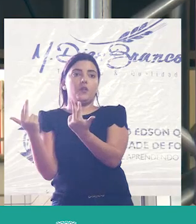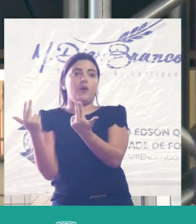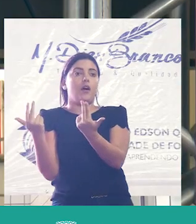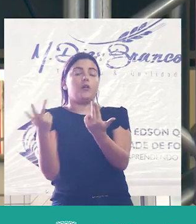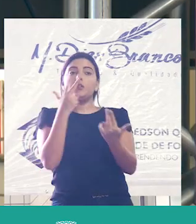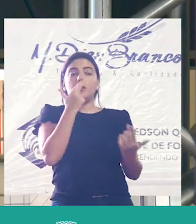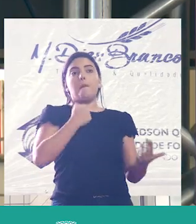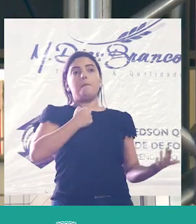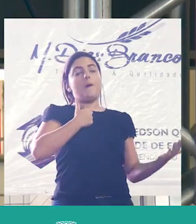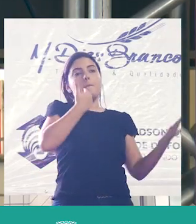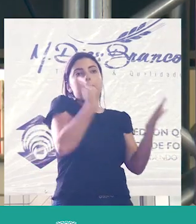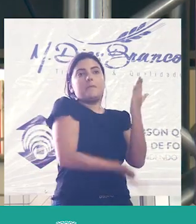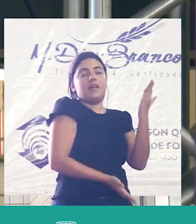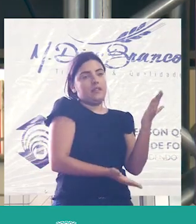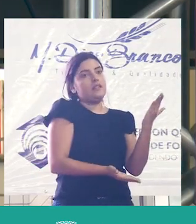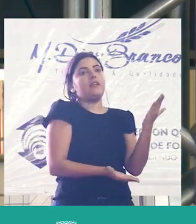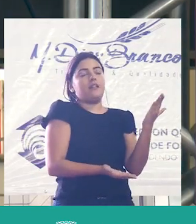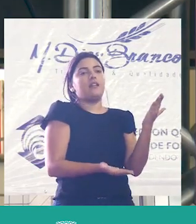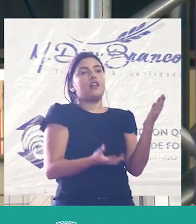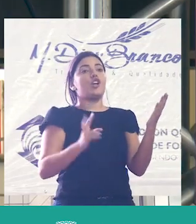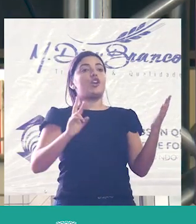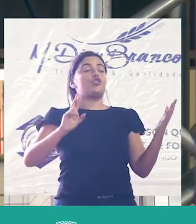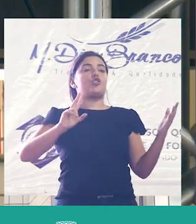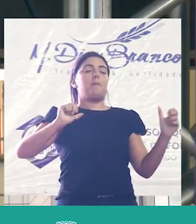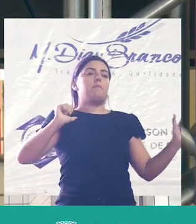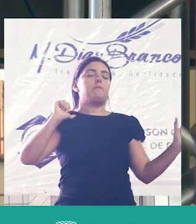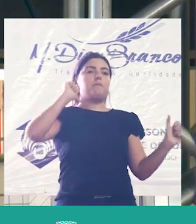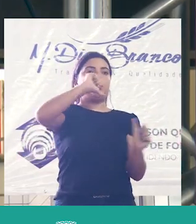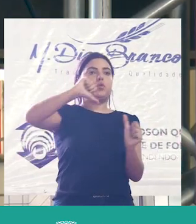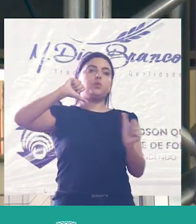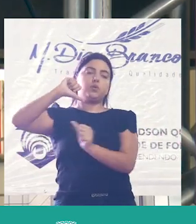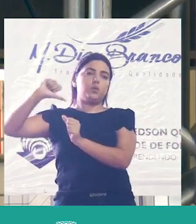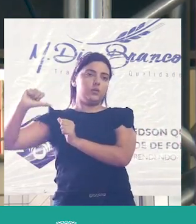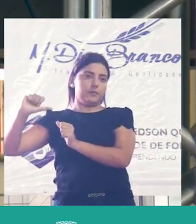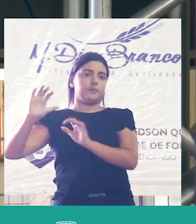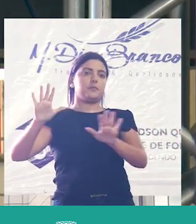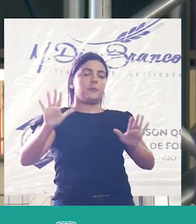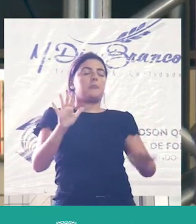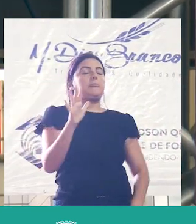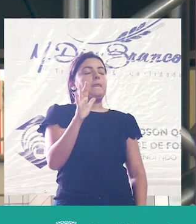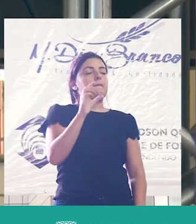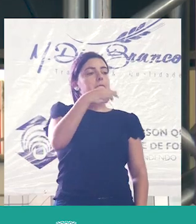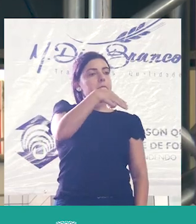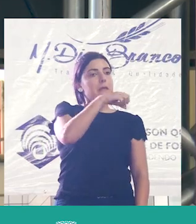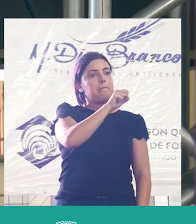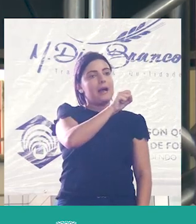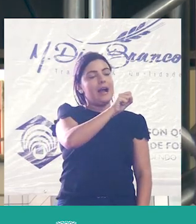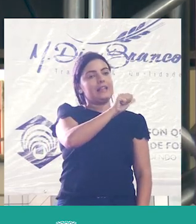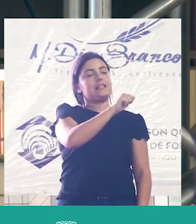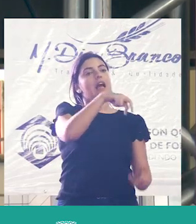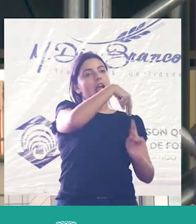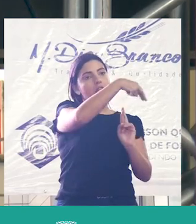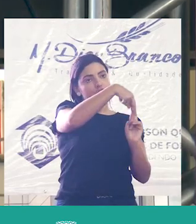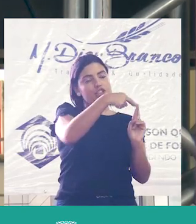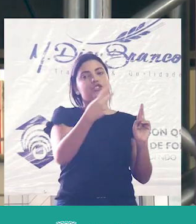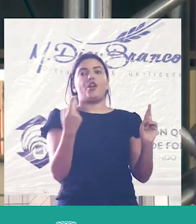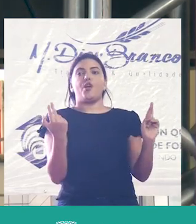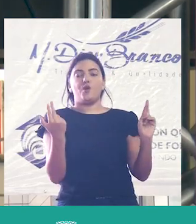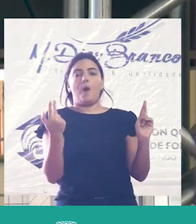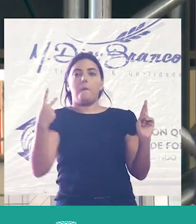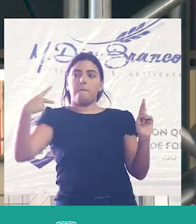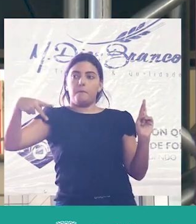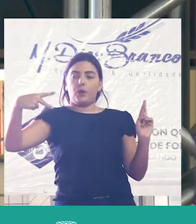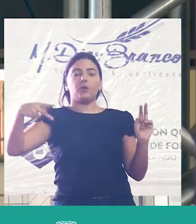não se perde, não se cria, ela apenas se transforma. Então, a massa dos reagentes tem que ser igual à massa dos